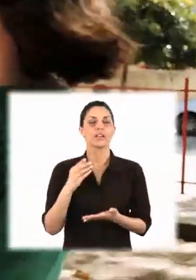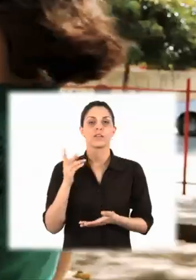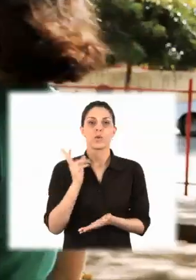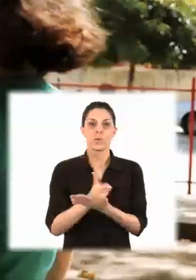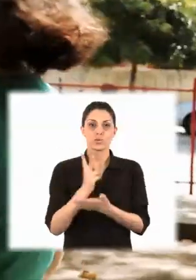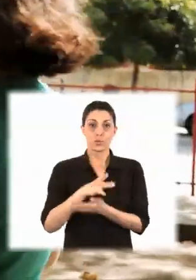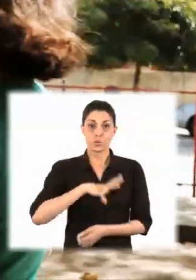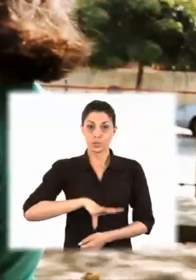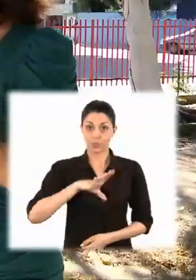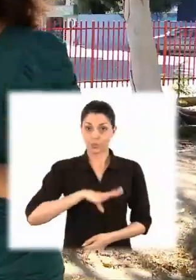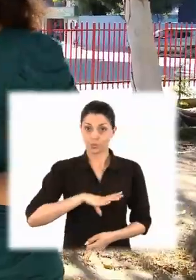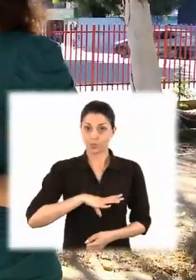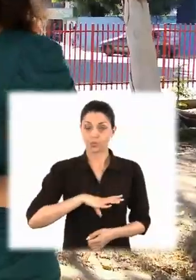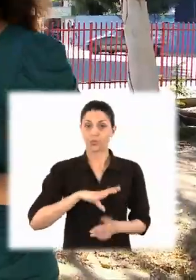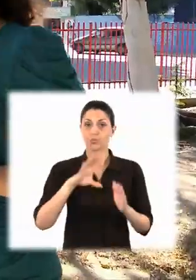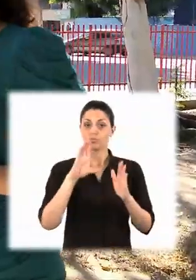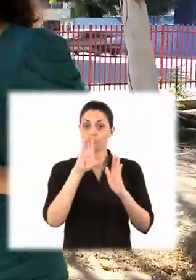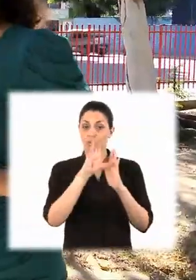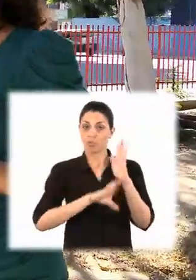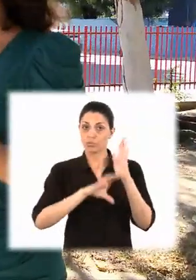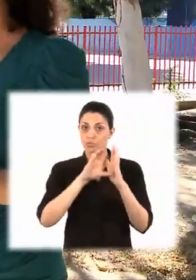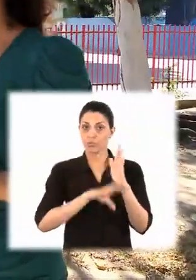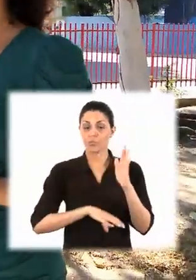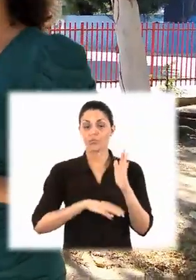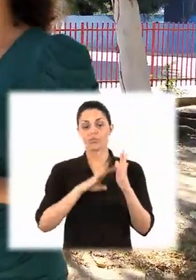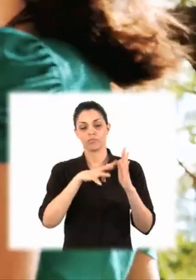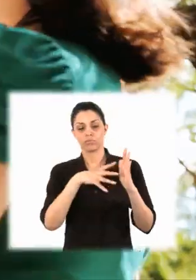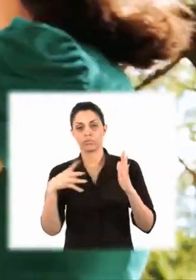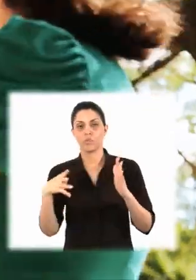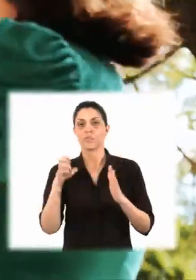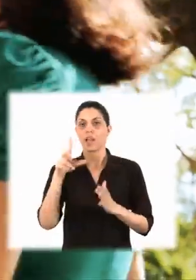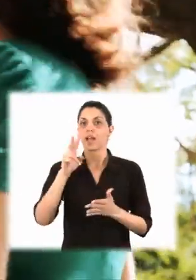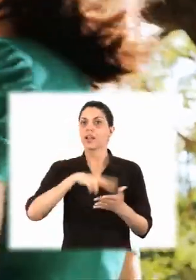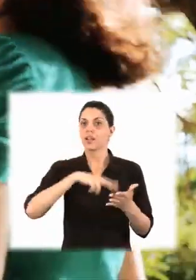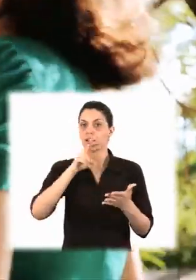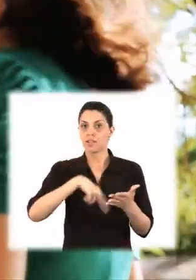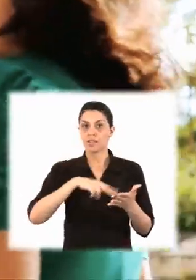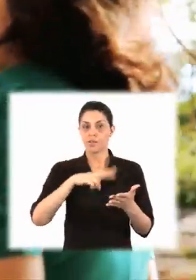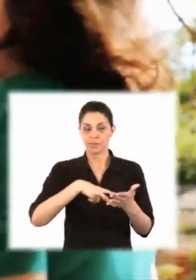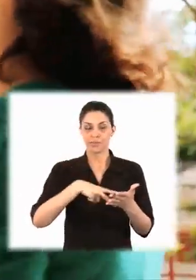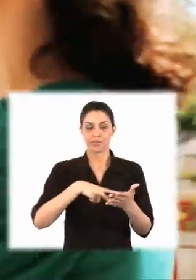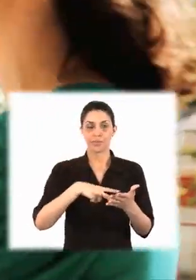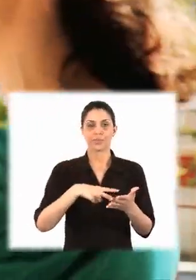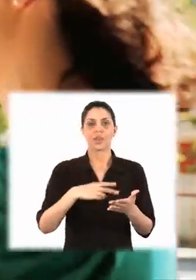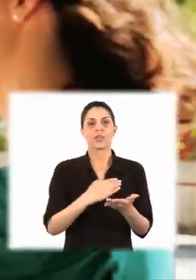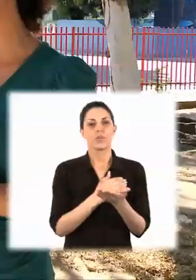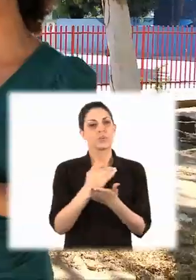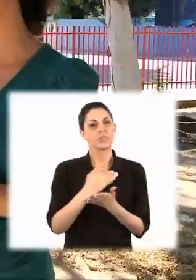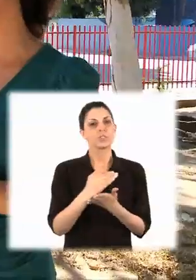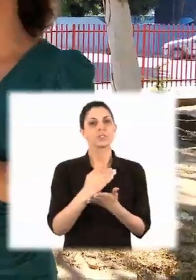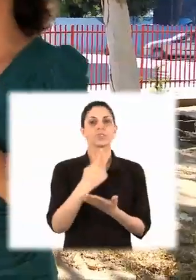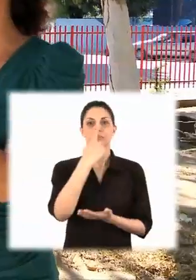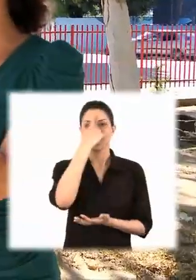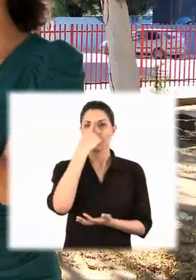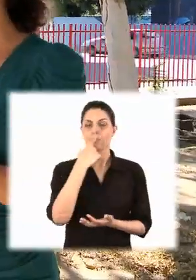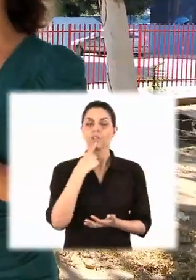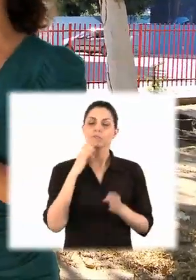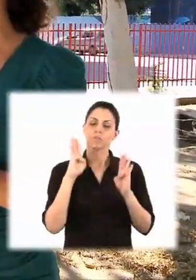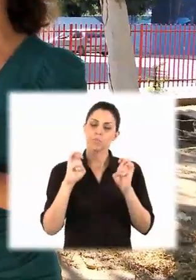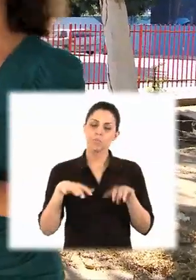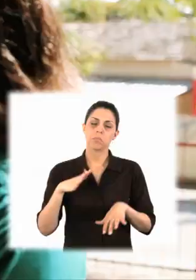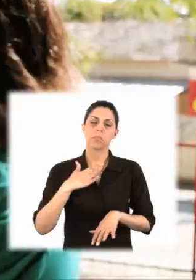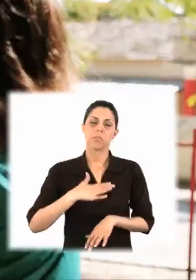o conteúdo de português. A atividade que eu preparei para você é com leitura e é com interpretação de texto. A gente vai começar por imagem, a gente vai